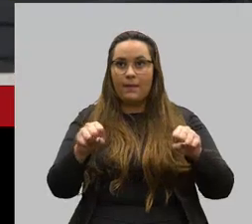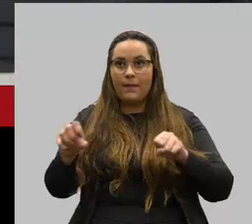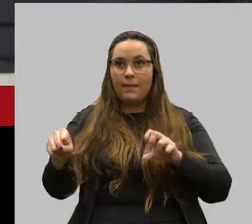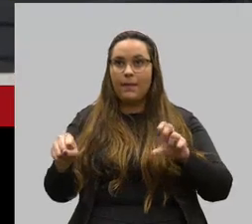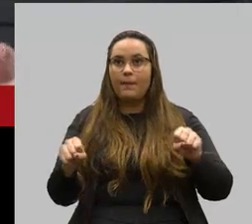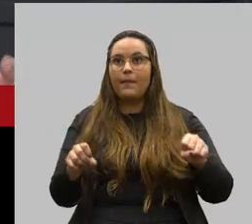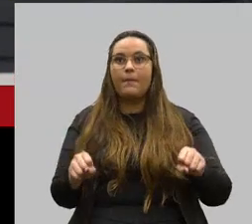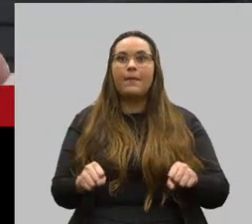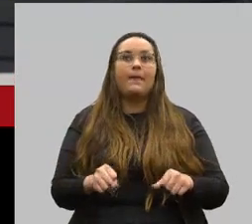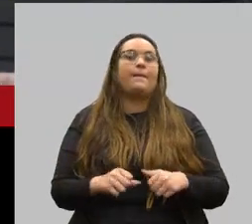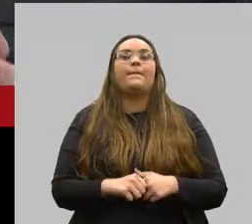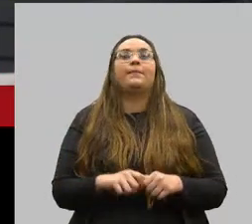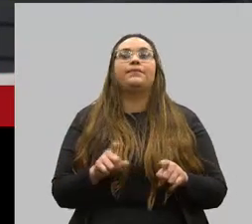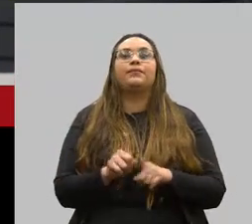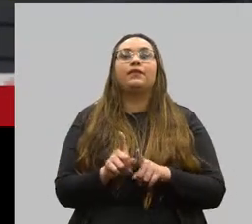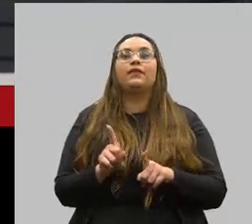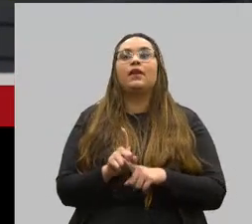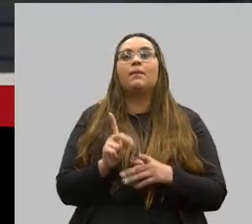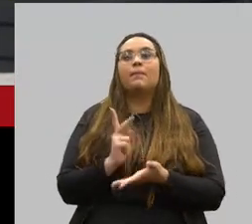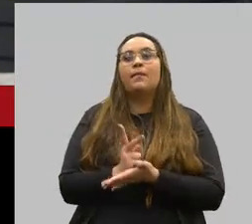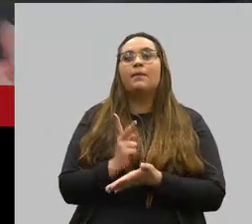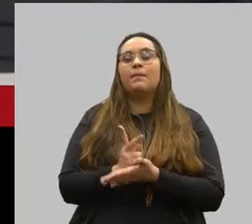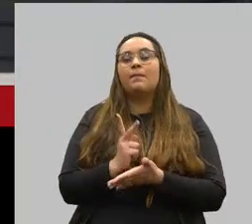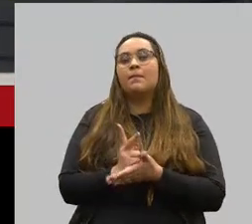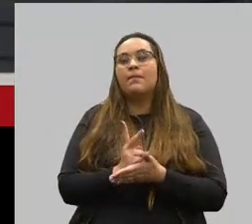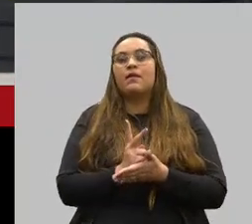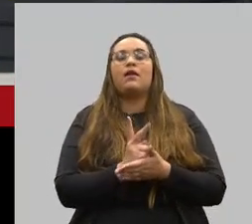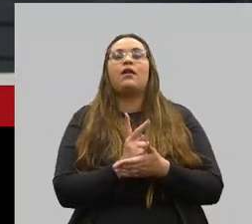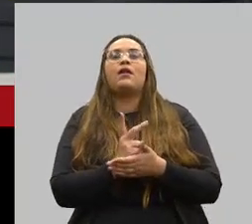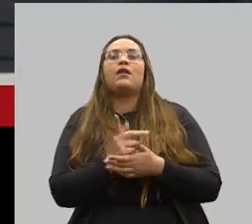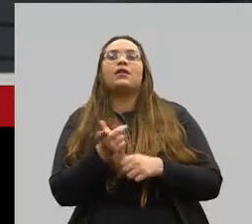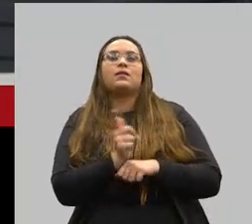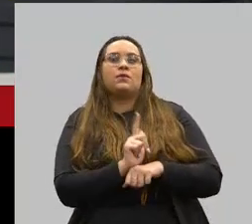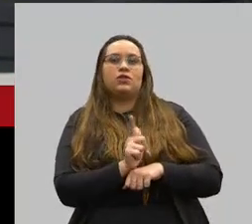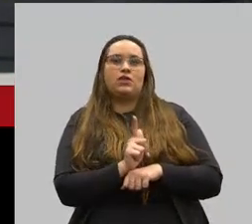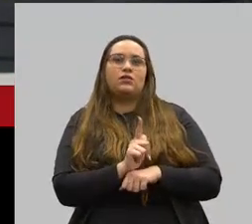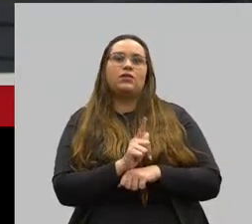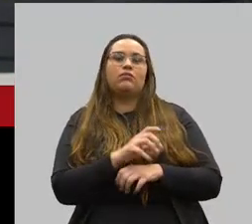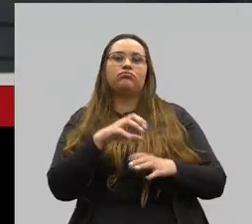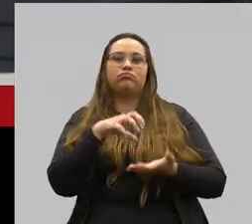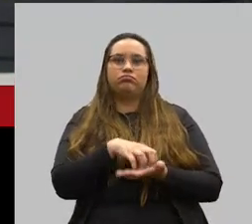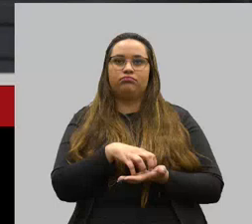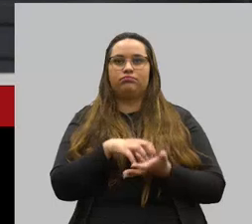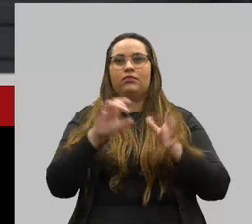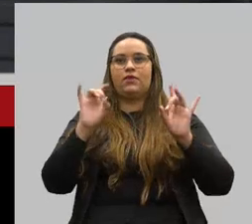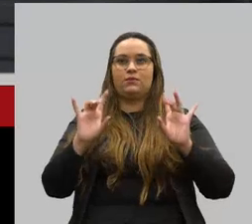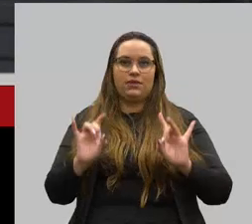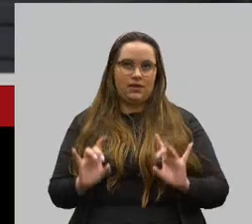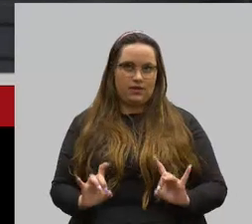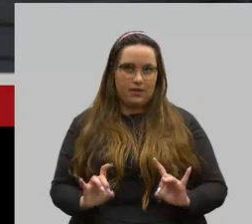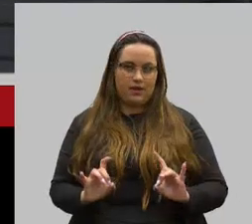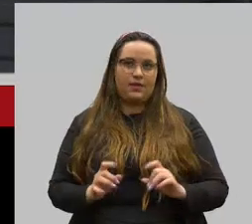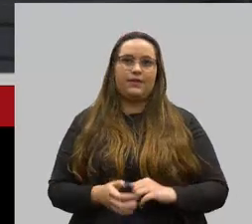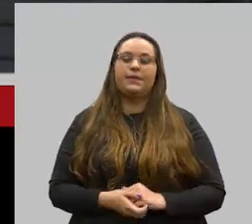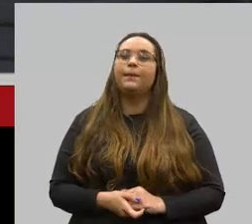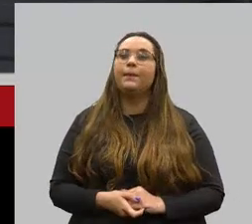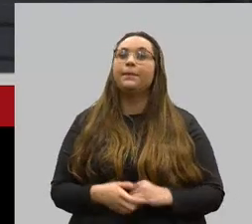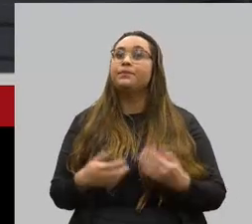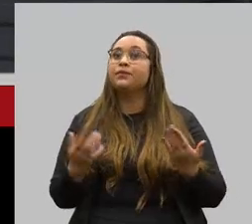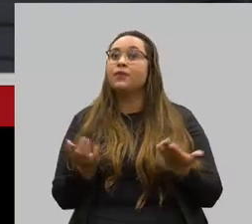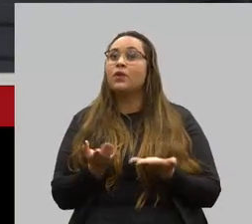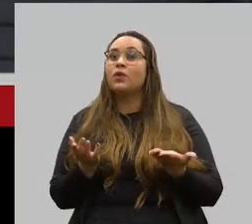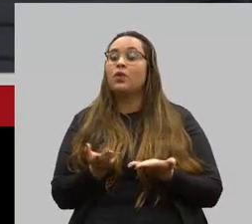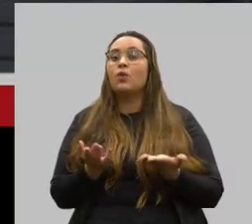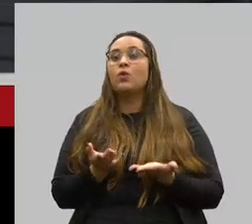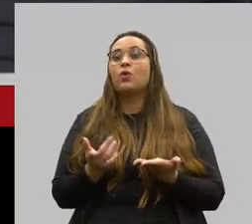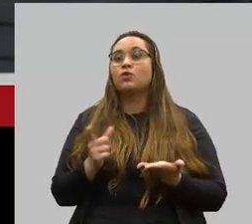articulada e sobre uma mesma gestão especializada do dhpp Então hoje né Nós temos que todas